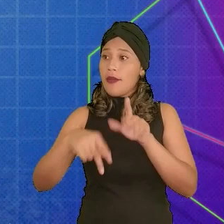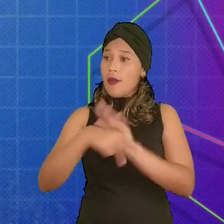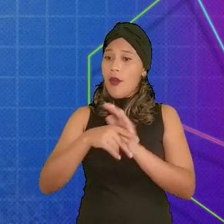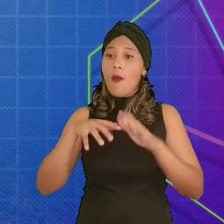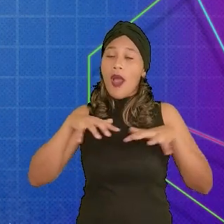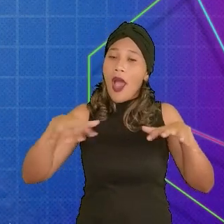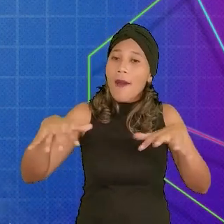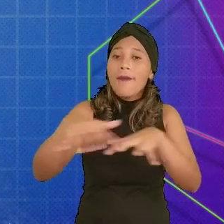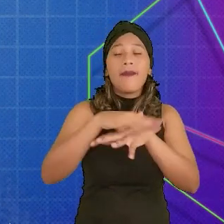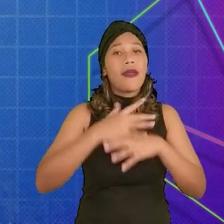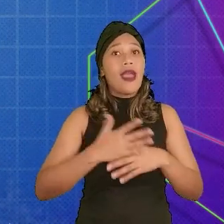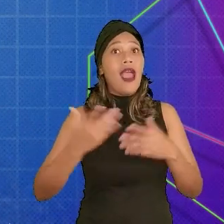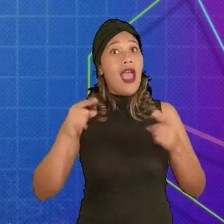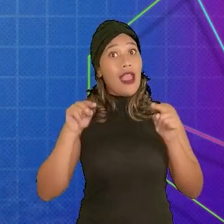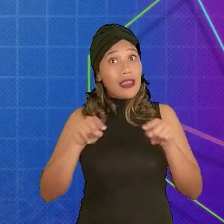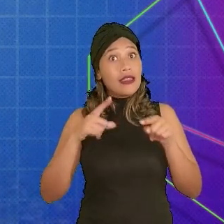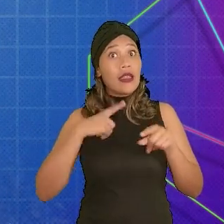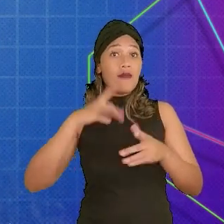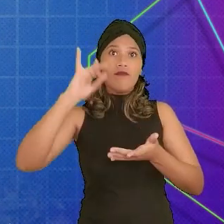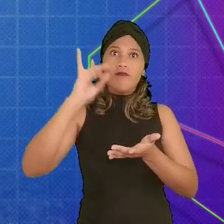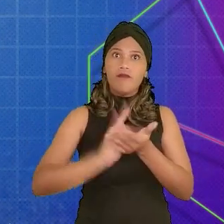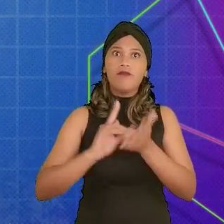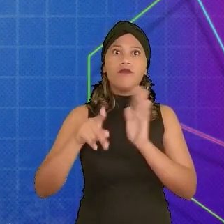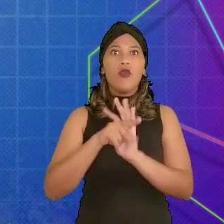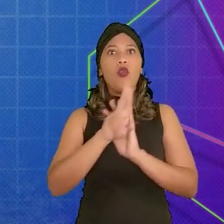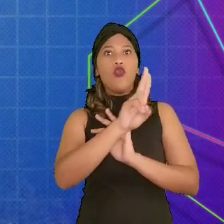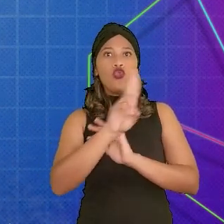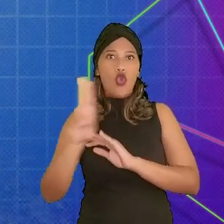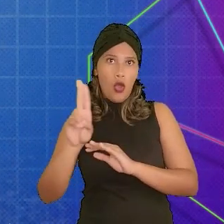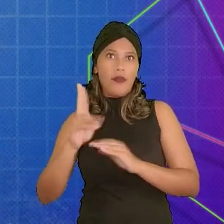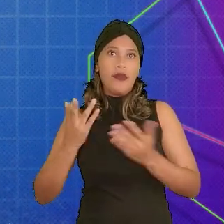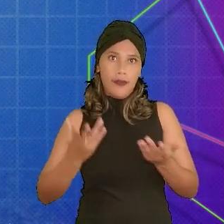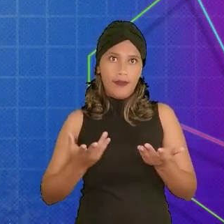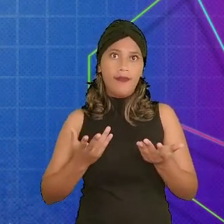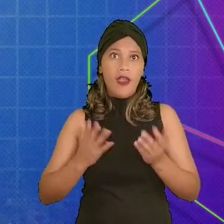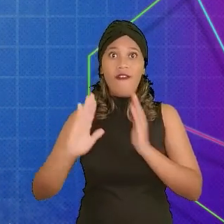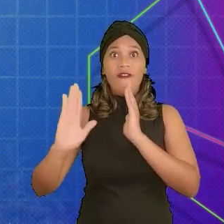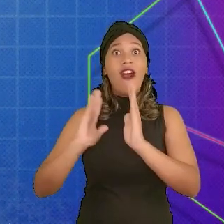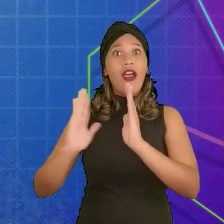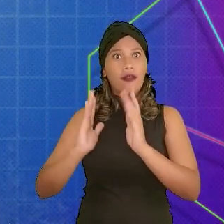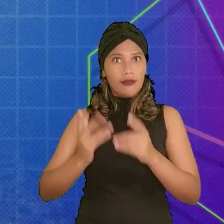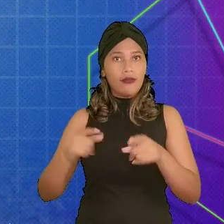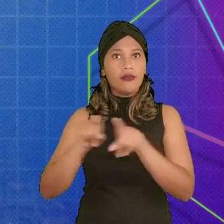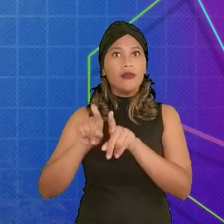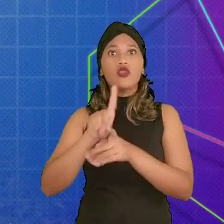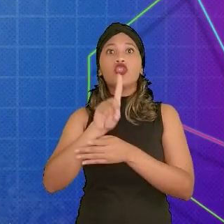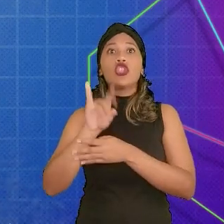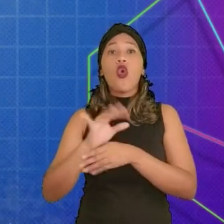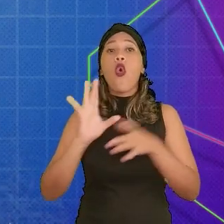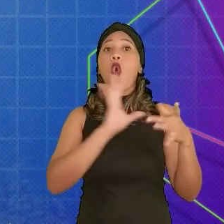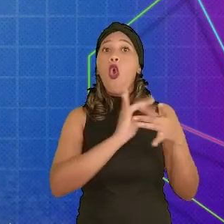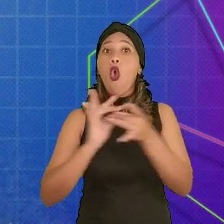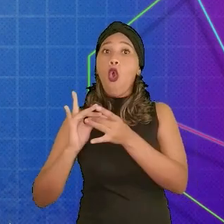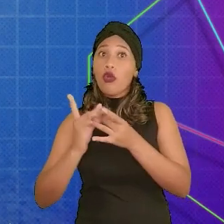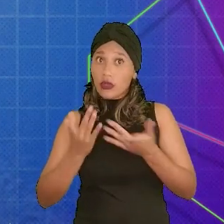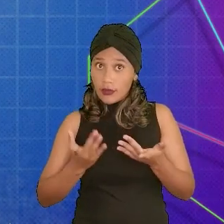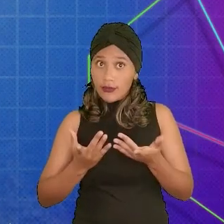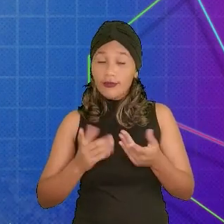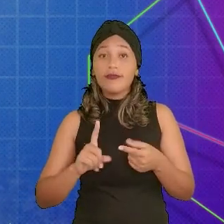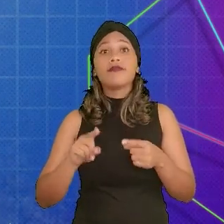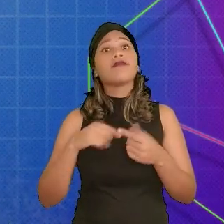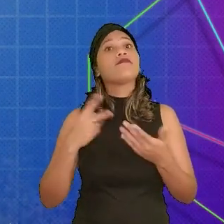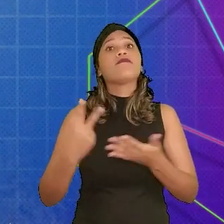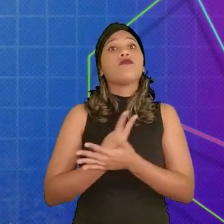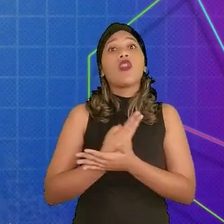do nível ambiente. Aqui é realmente o nome do arquivo da fase. Tempo do dia. No contexto do jogo, o